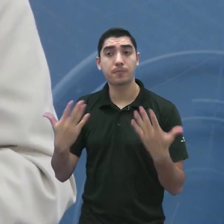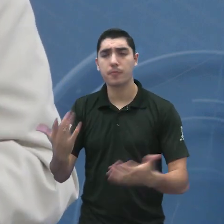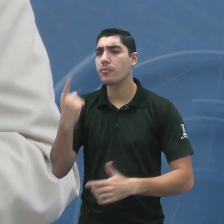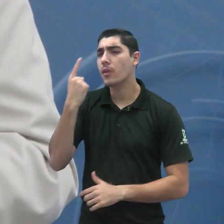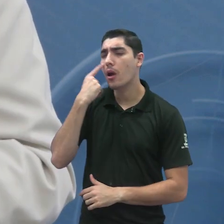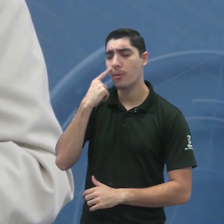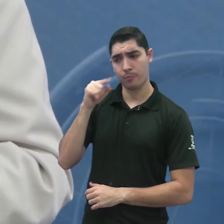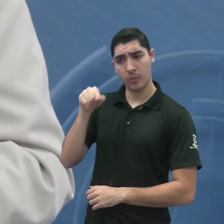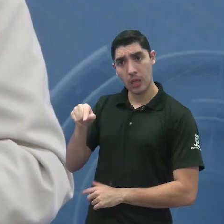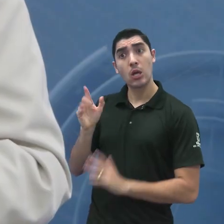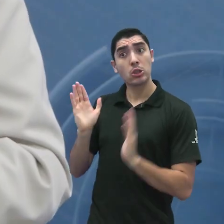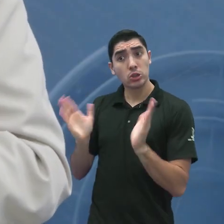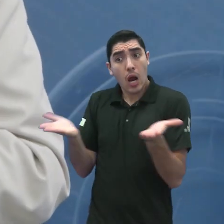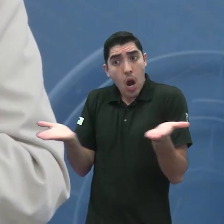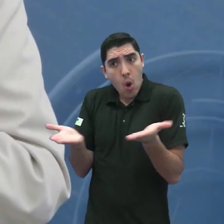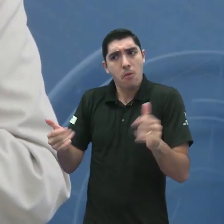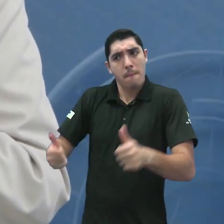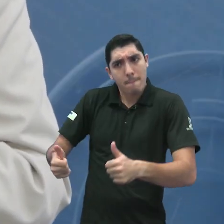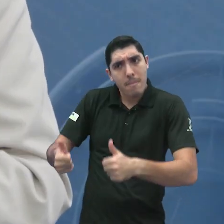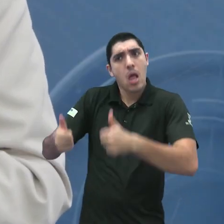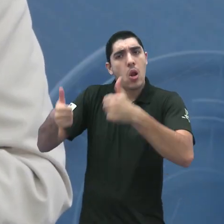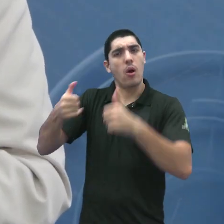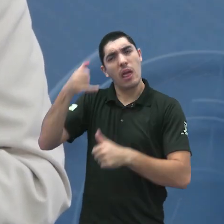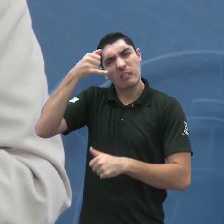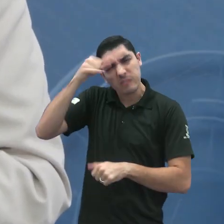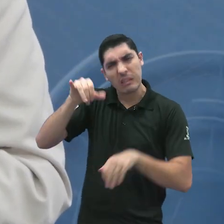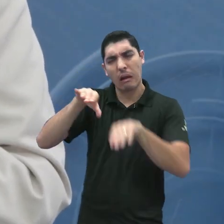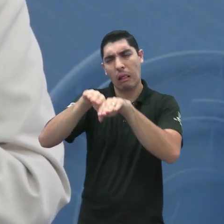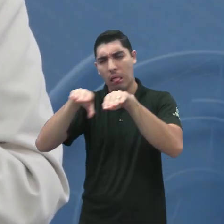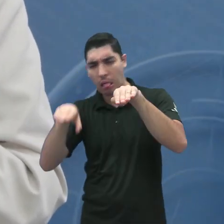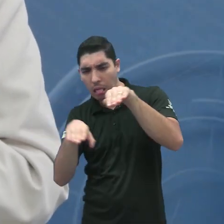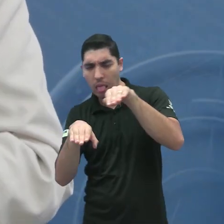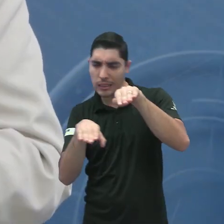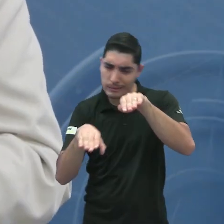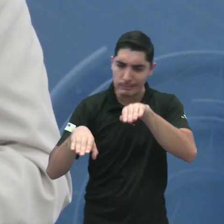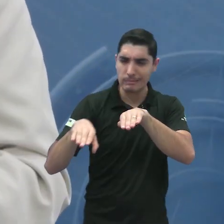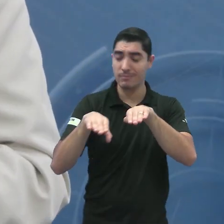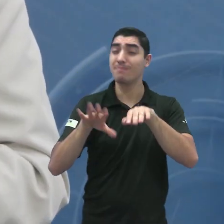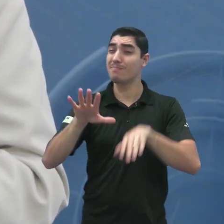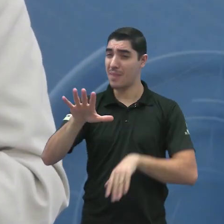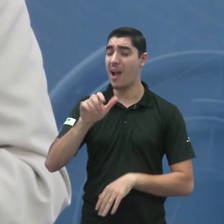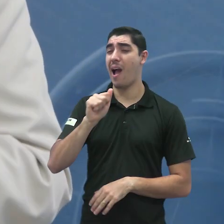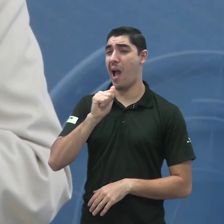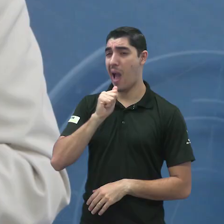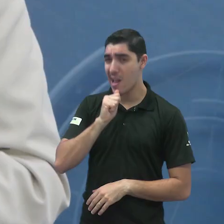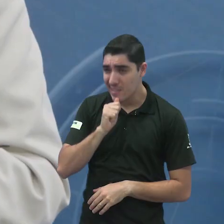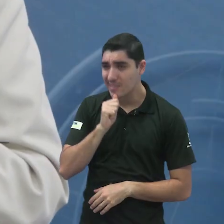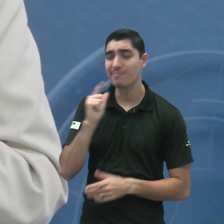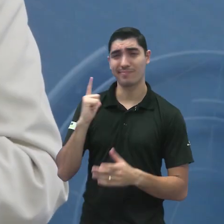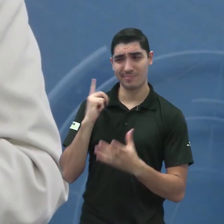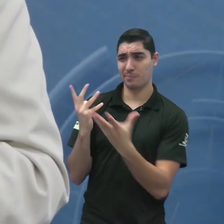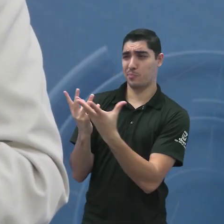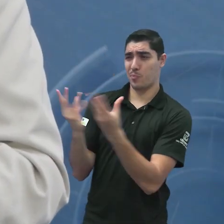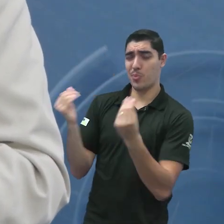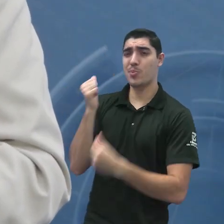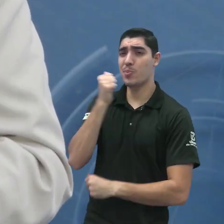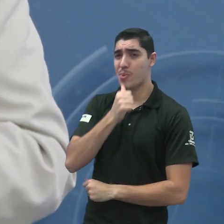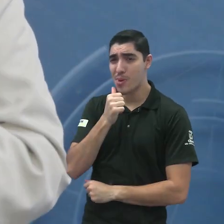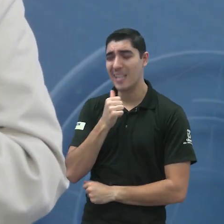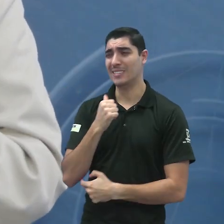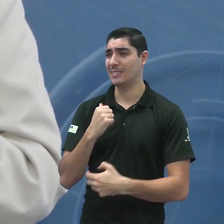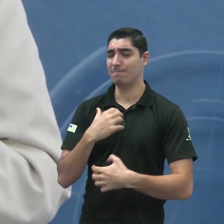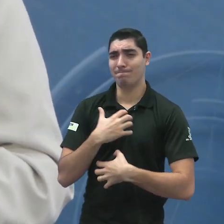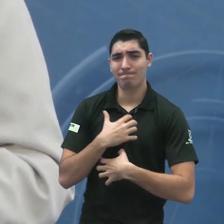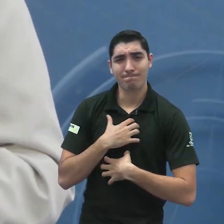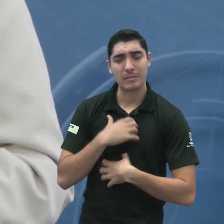com avanços, a desigualdade no mercado de trabalho ainda atinge muitas mulheres.